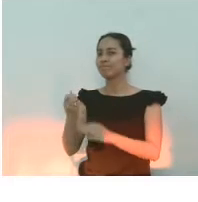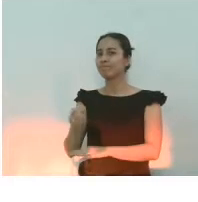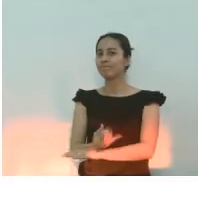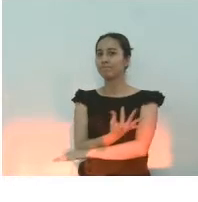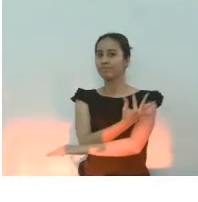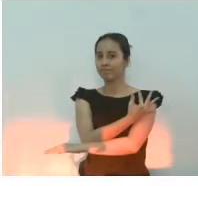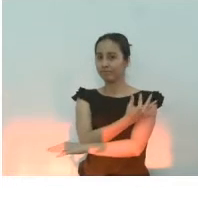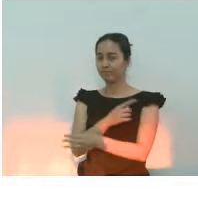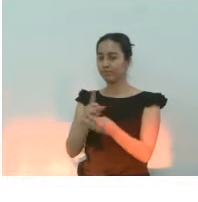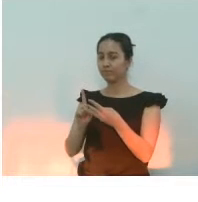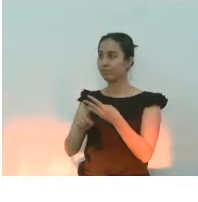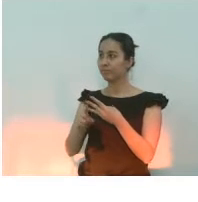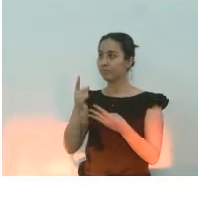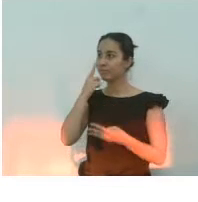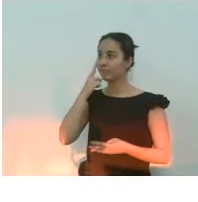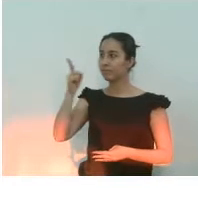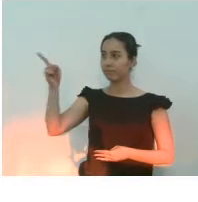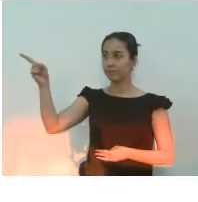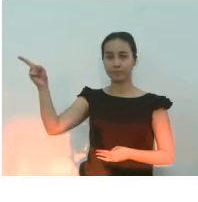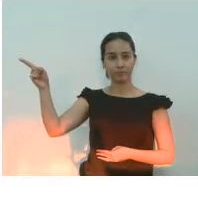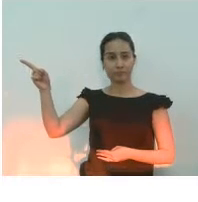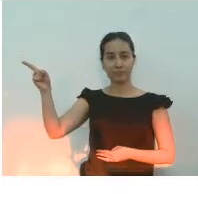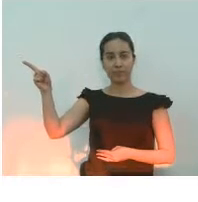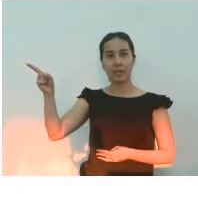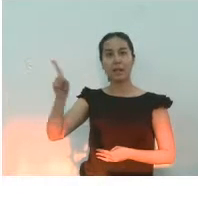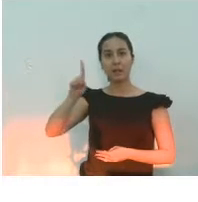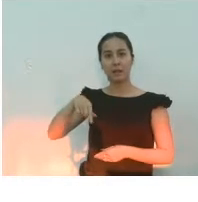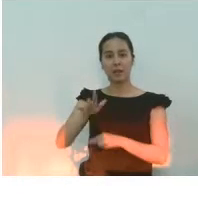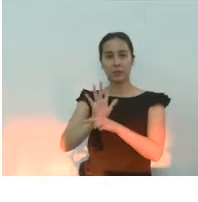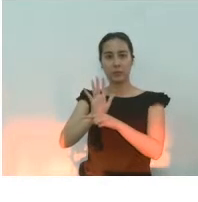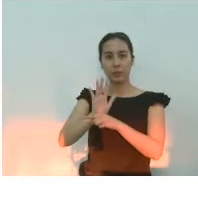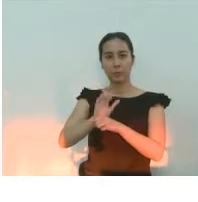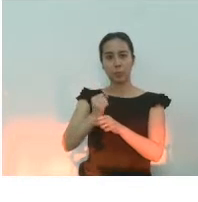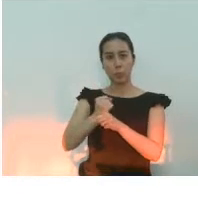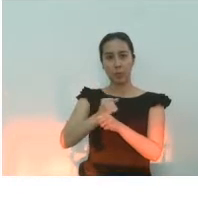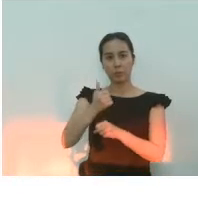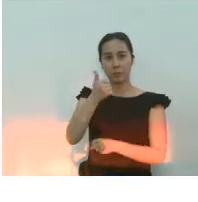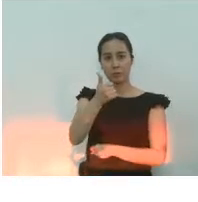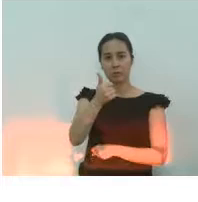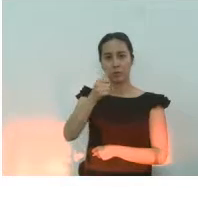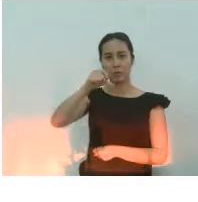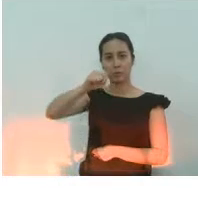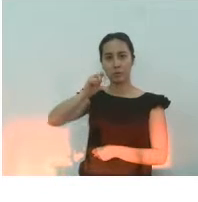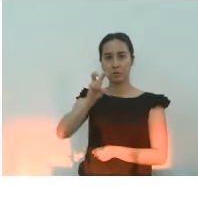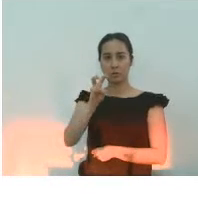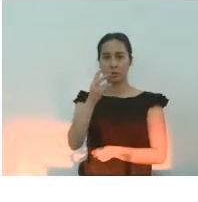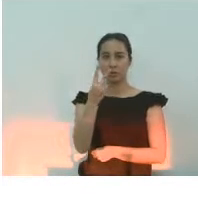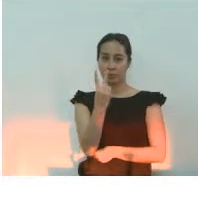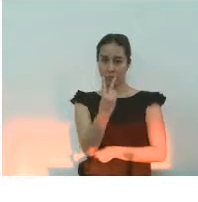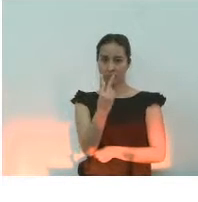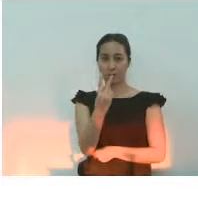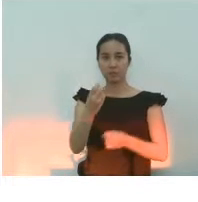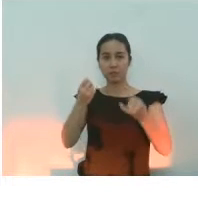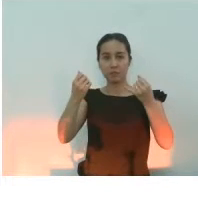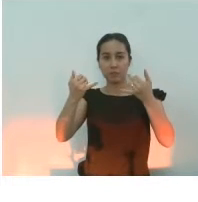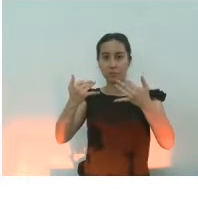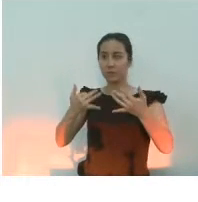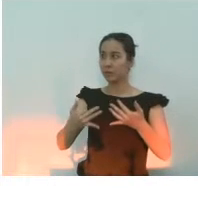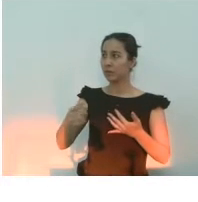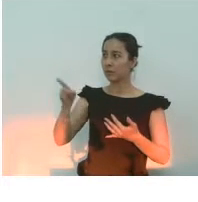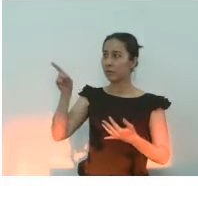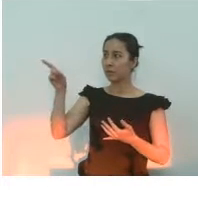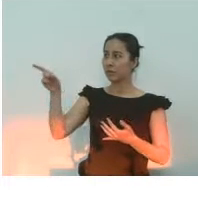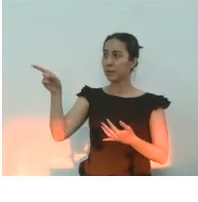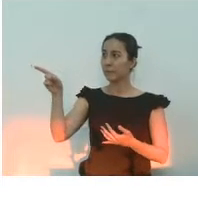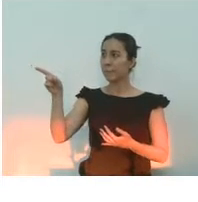verdi um filme de 1952 conta a história do verde na época eo verde